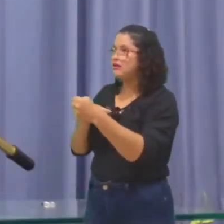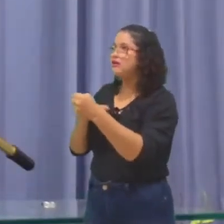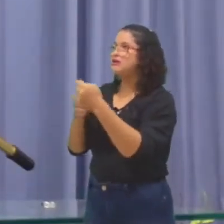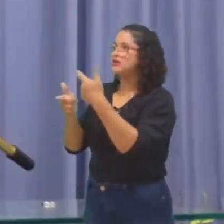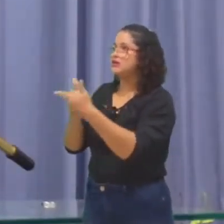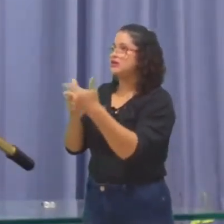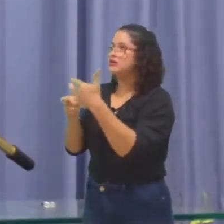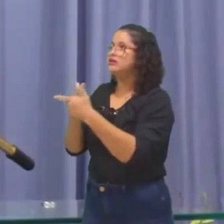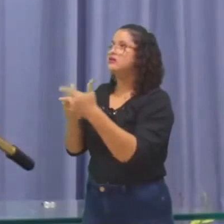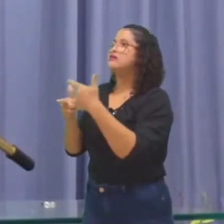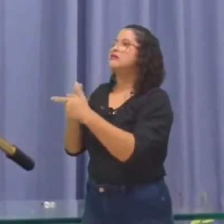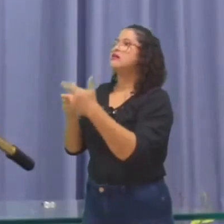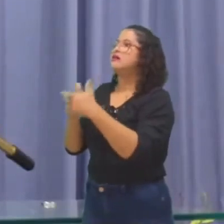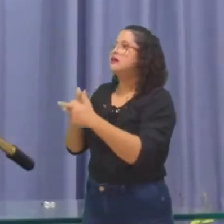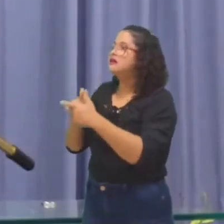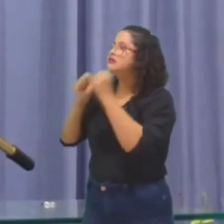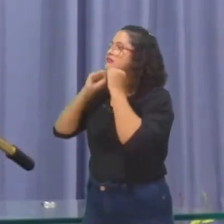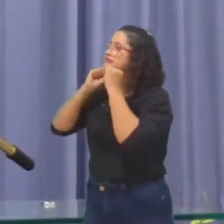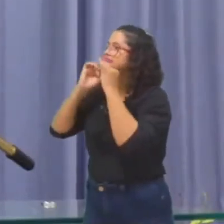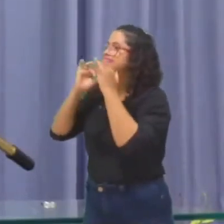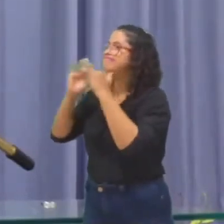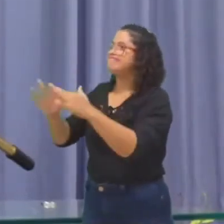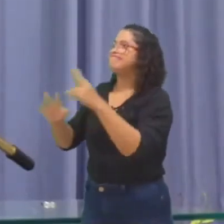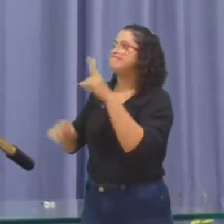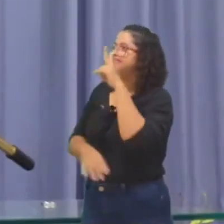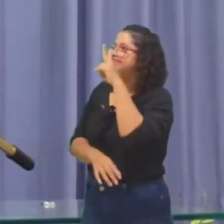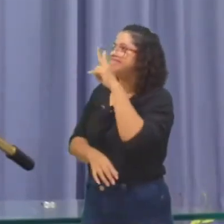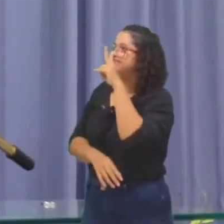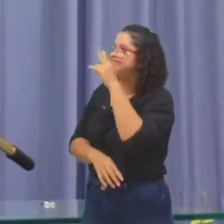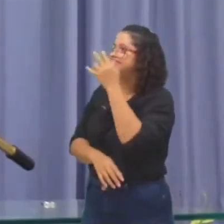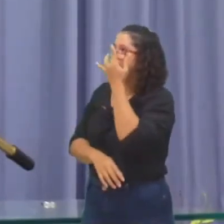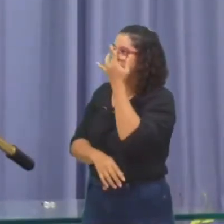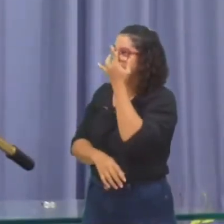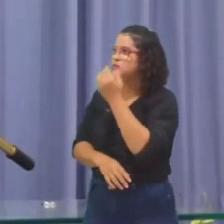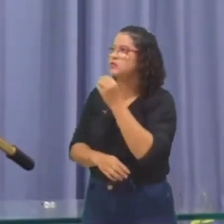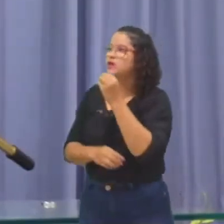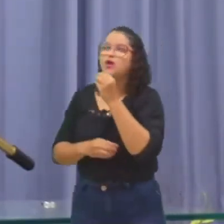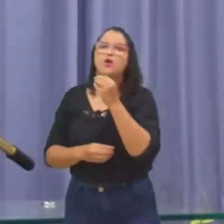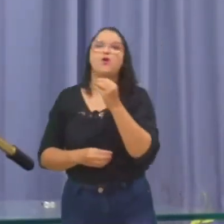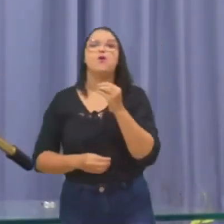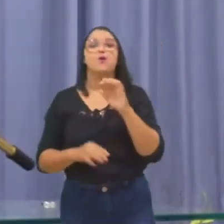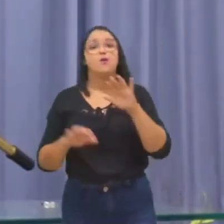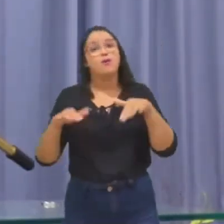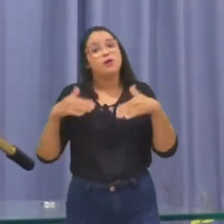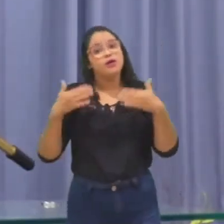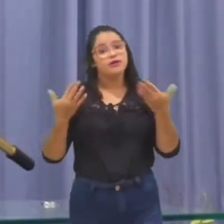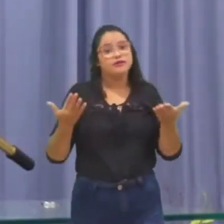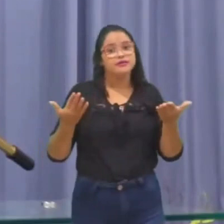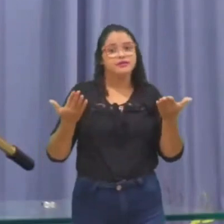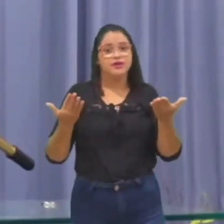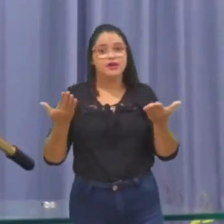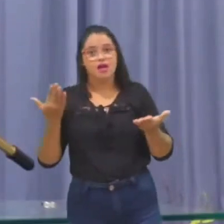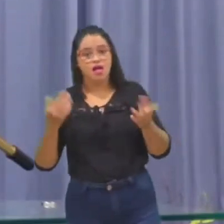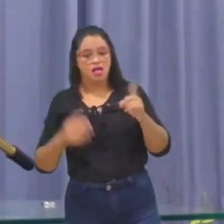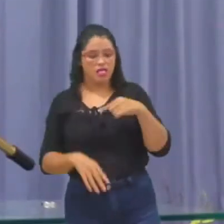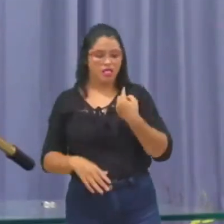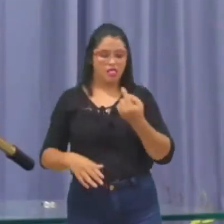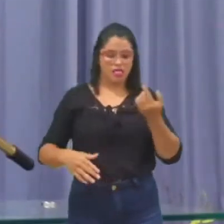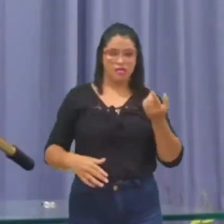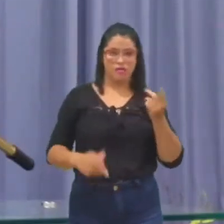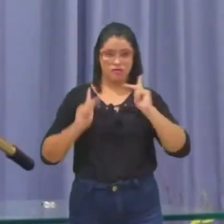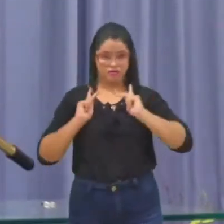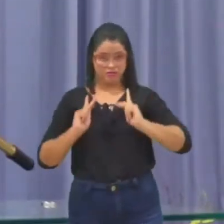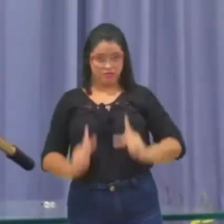problema e vai me abençoar poderosamente? Qual é a nossa posição? Escolhamos confiar